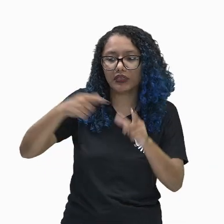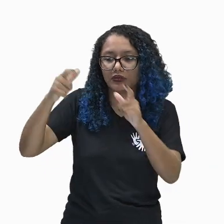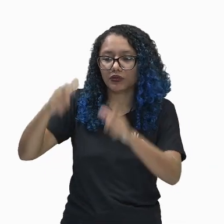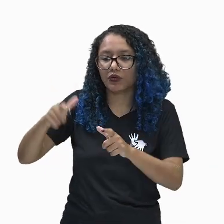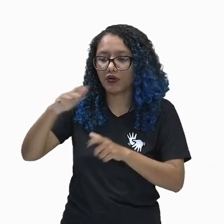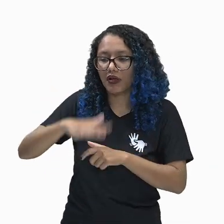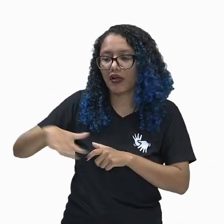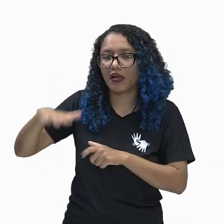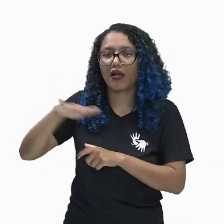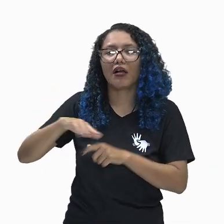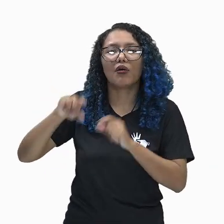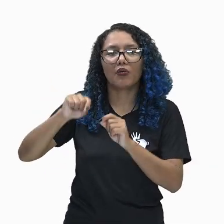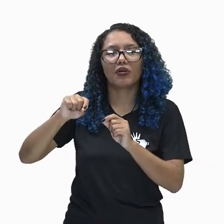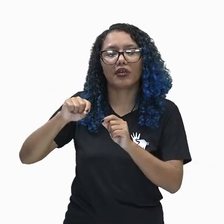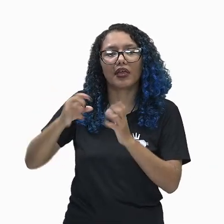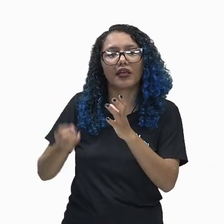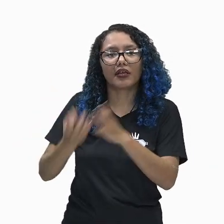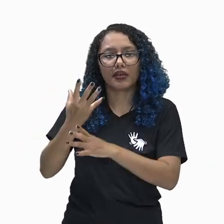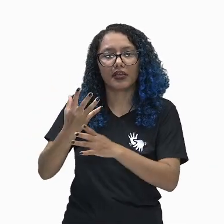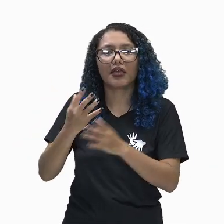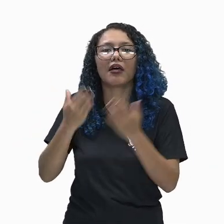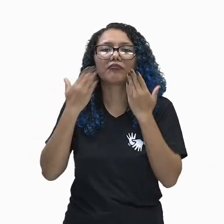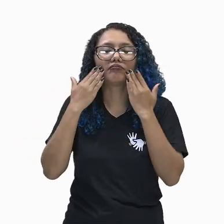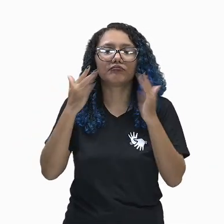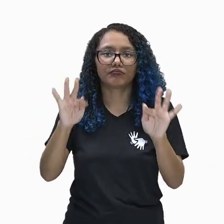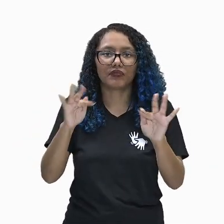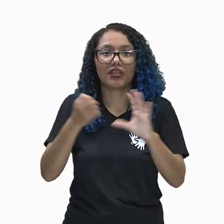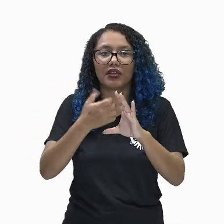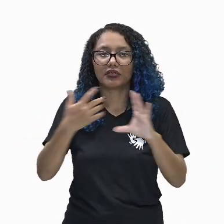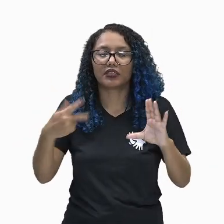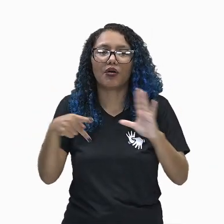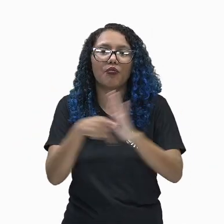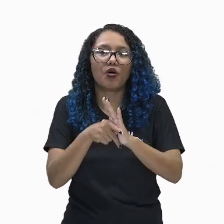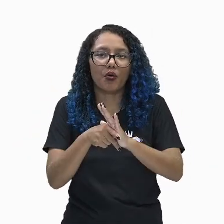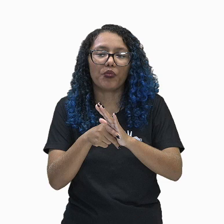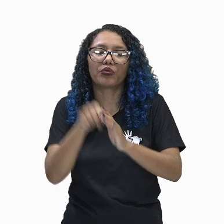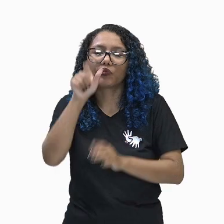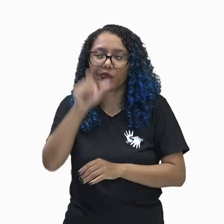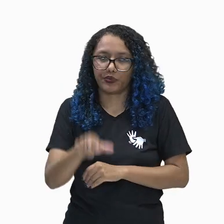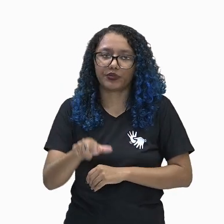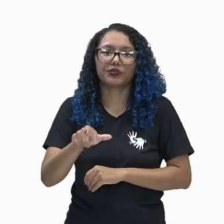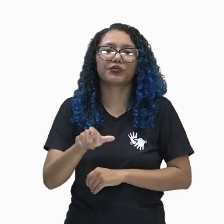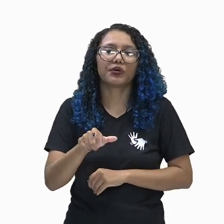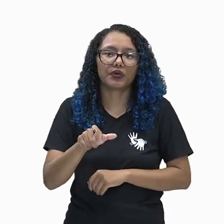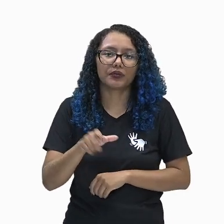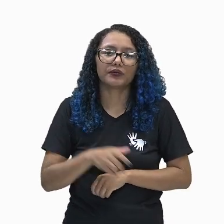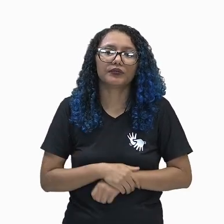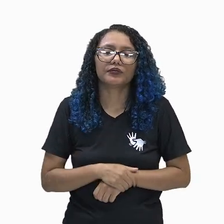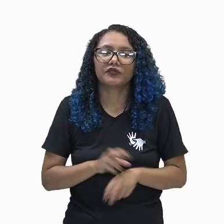o fenótipo, que é a característica visível do indivíduo. Mas vamos conhecer